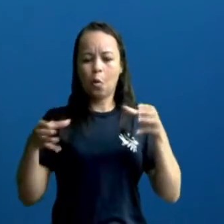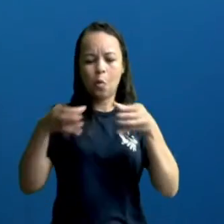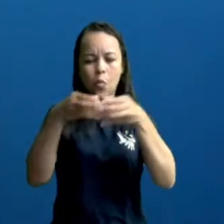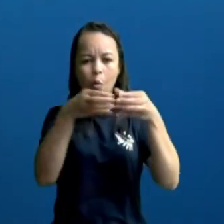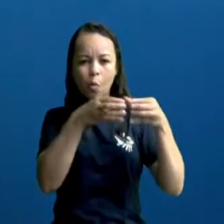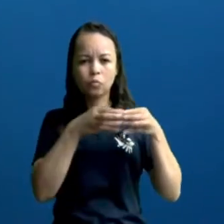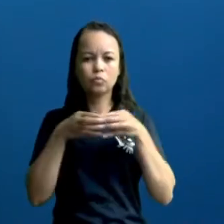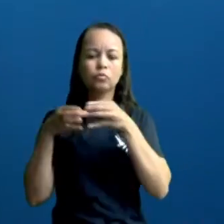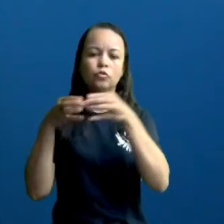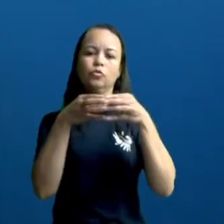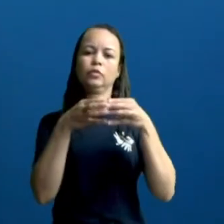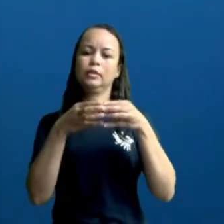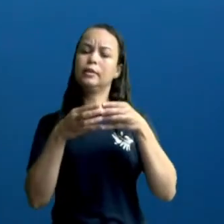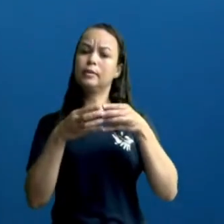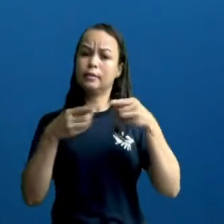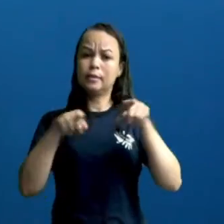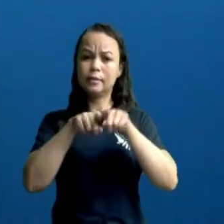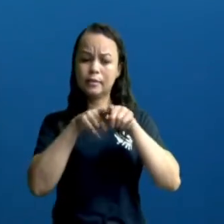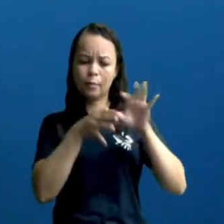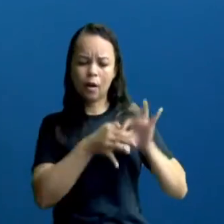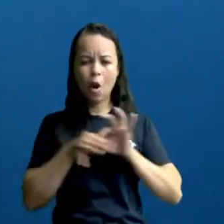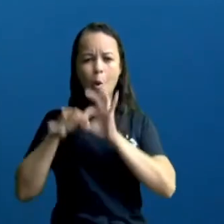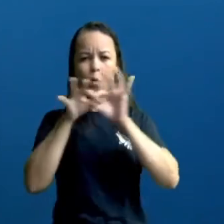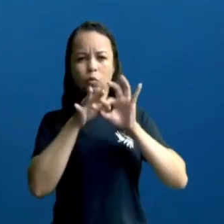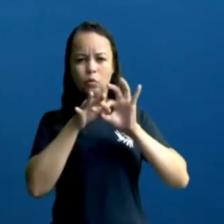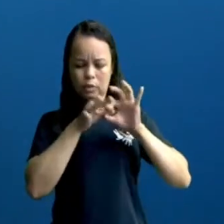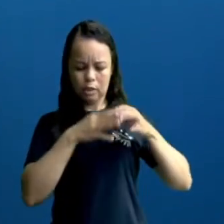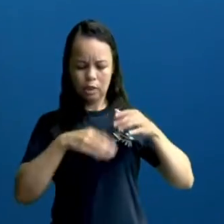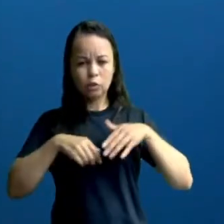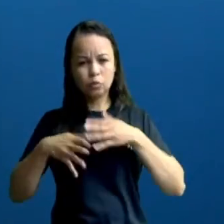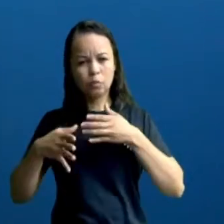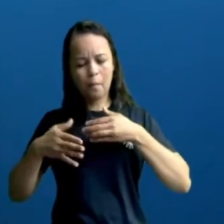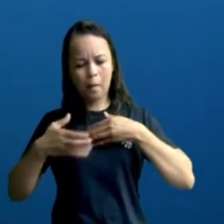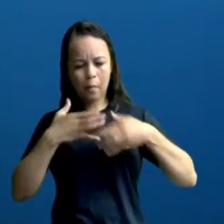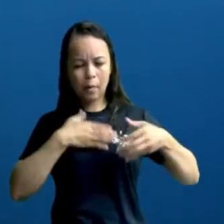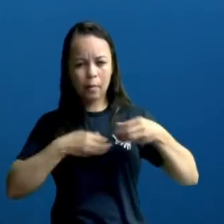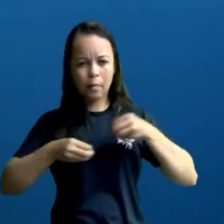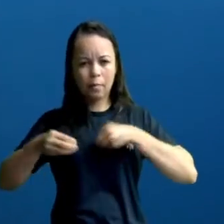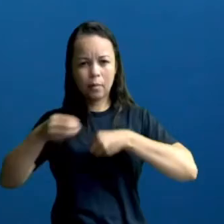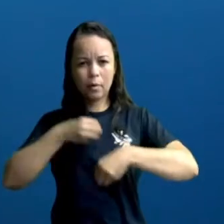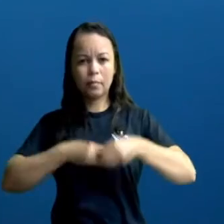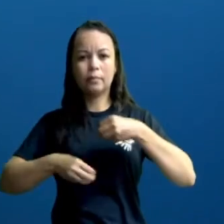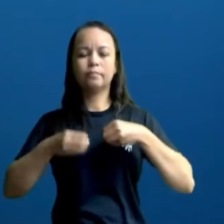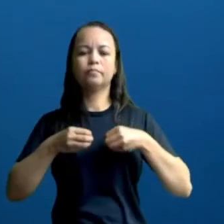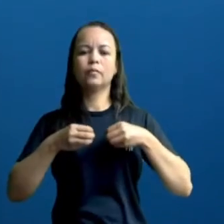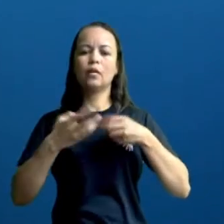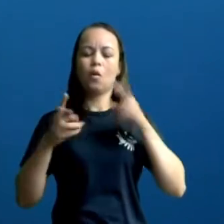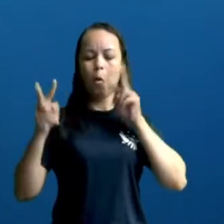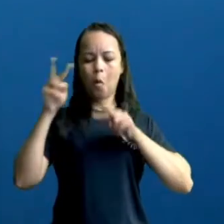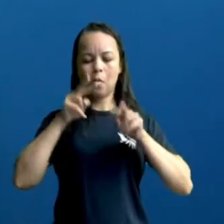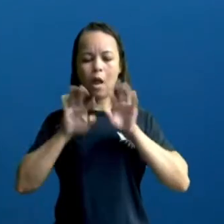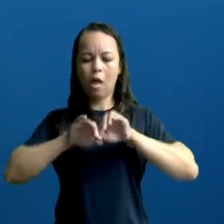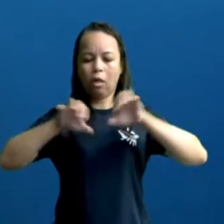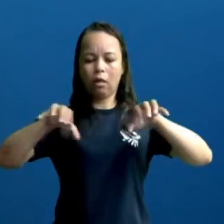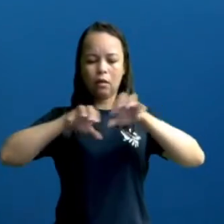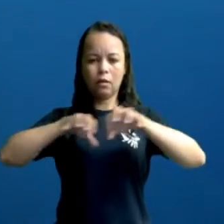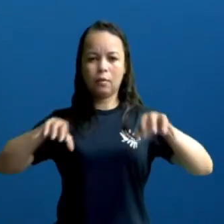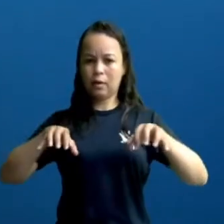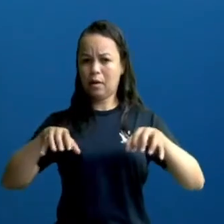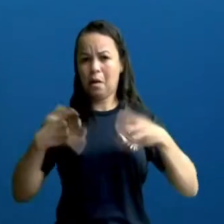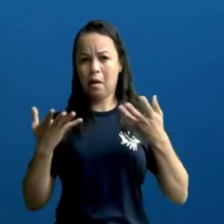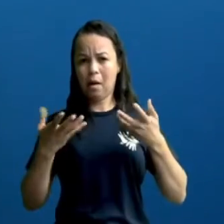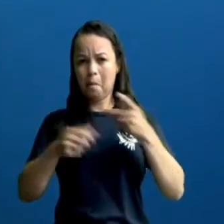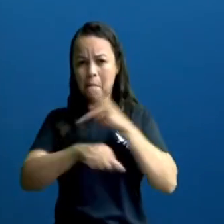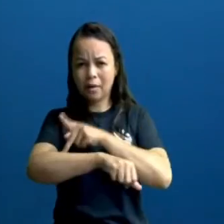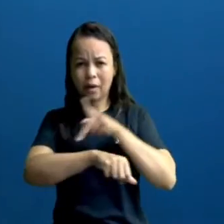tempo todo estão se dialogando, o tempo todo estão conversando um com o outro. Porque olhar esses sistemas de forma separada, didaticamente,